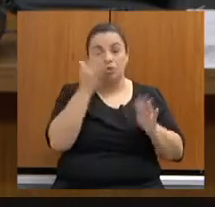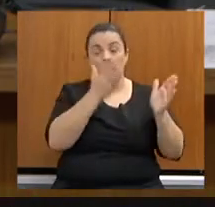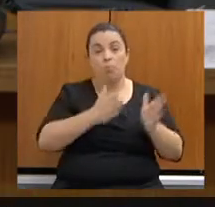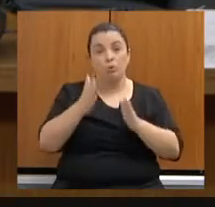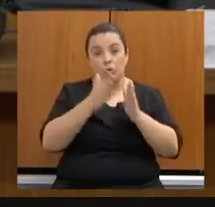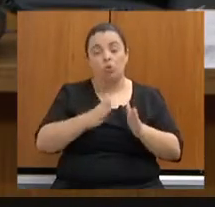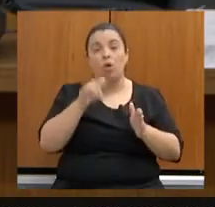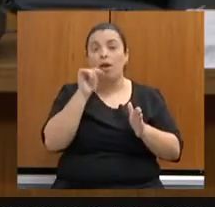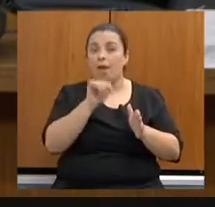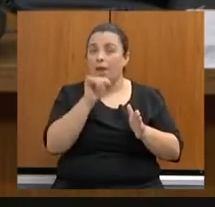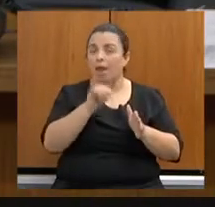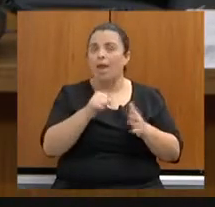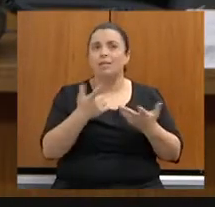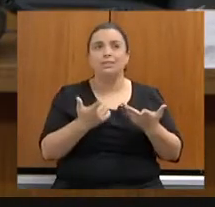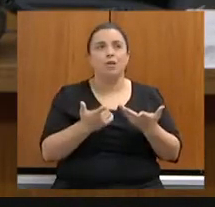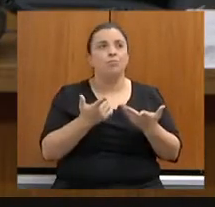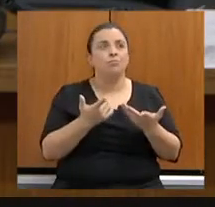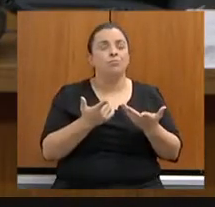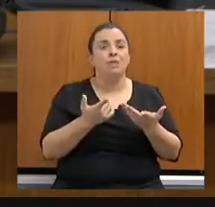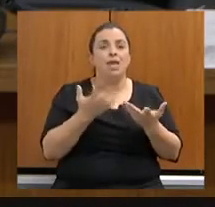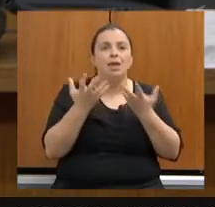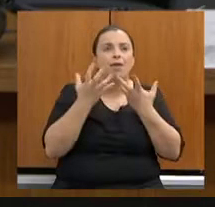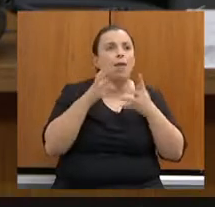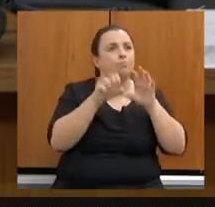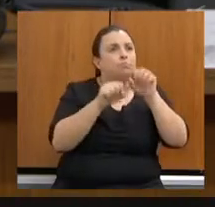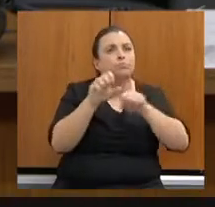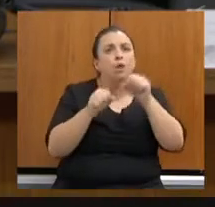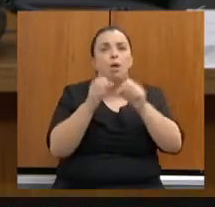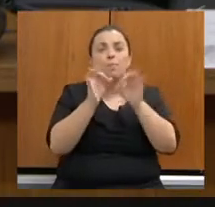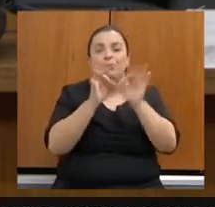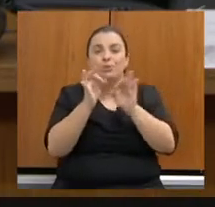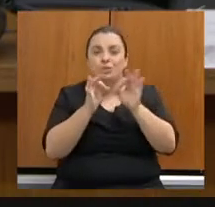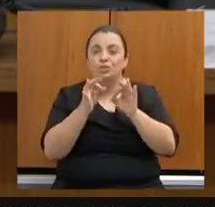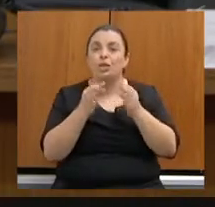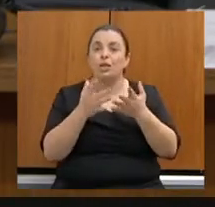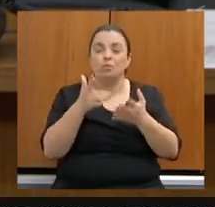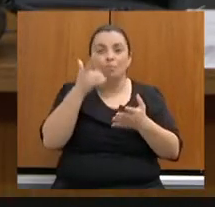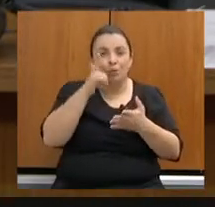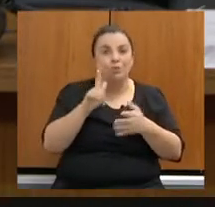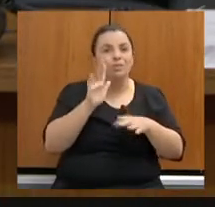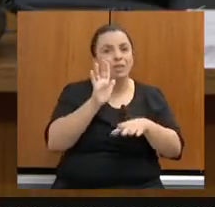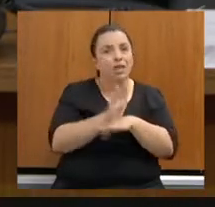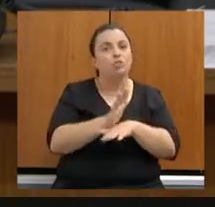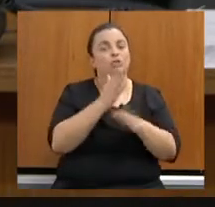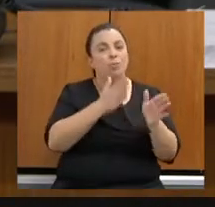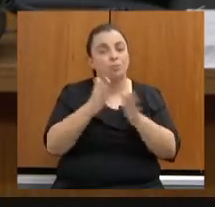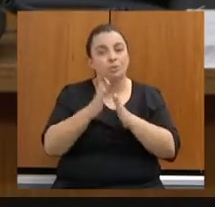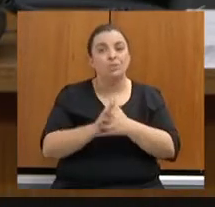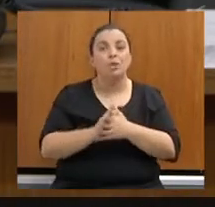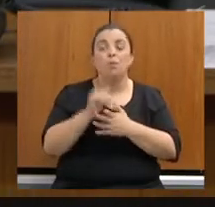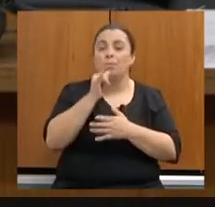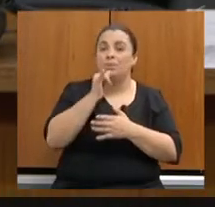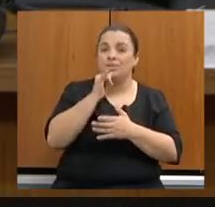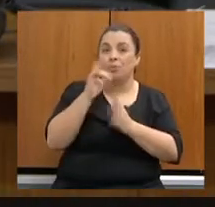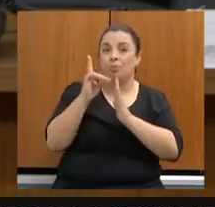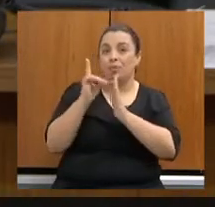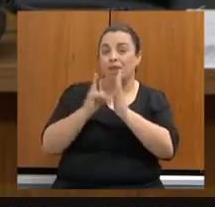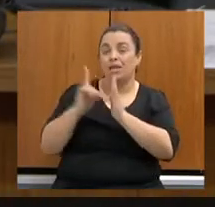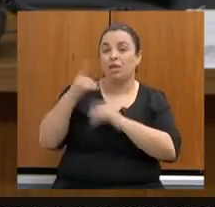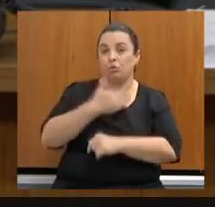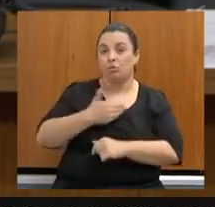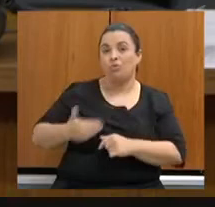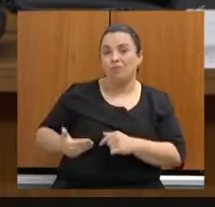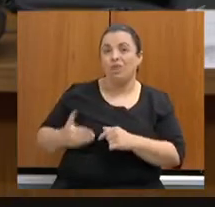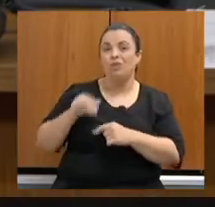buscando buscar projeto com esse novo decreto do governador para que o ICMS incremental seja é